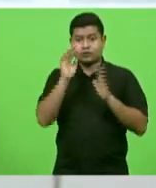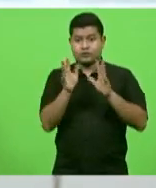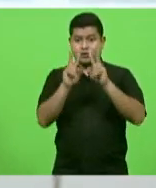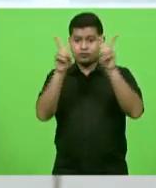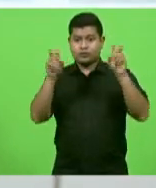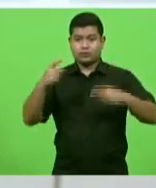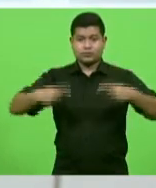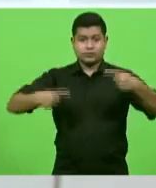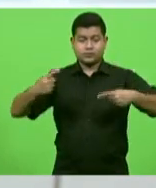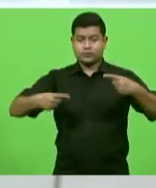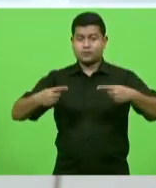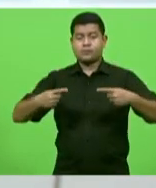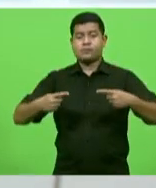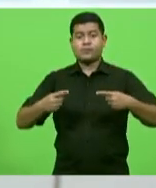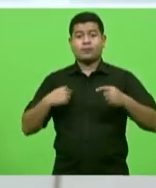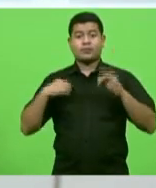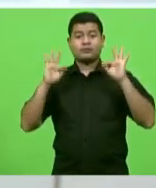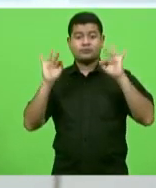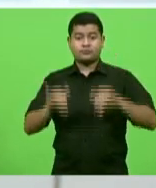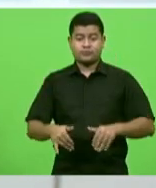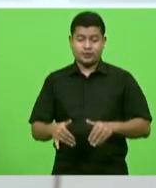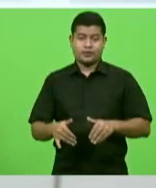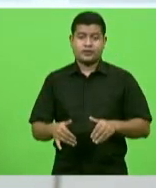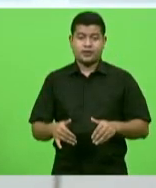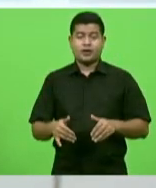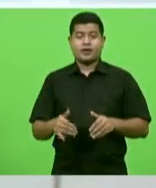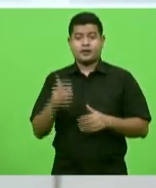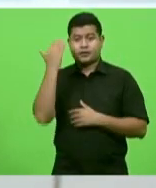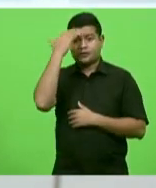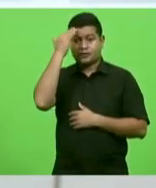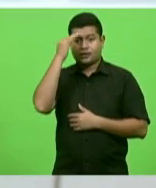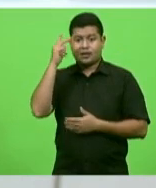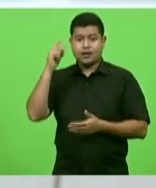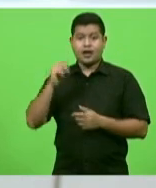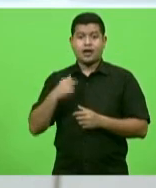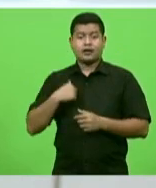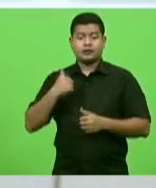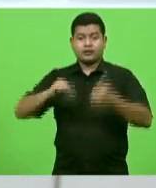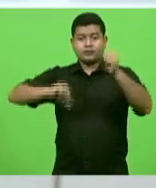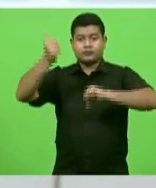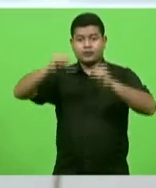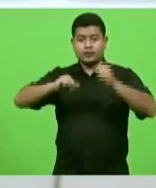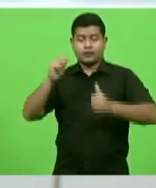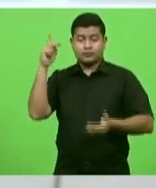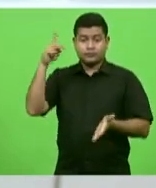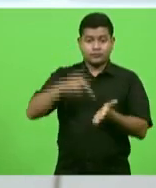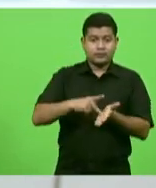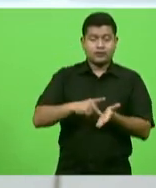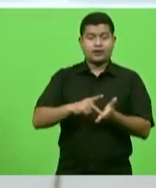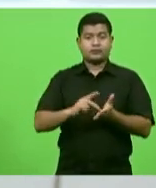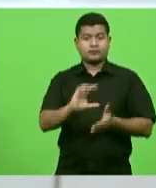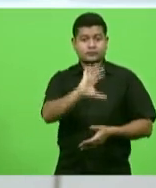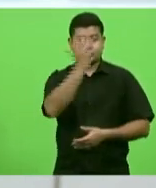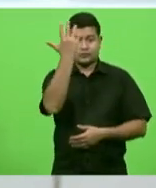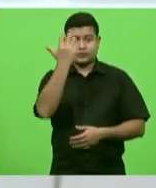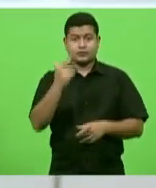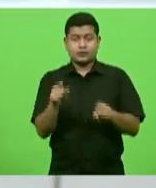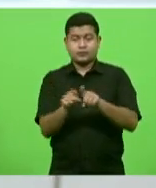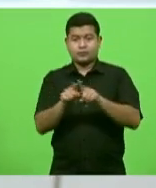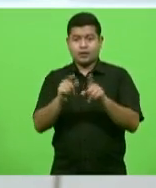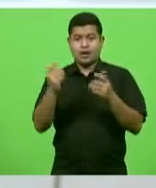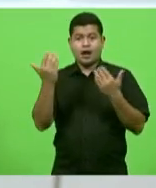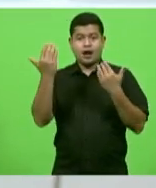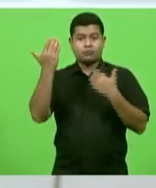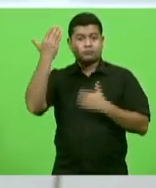para finalmente analisar fatos pro a incidência da Norma EA